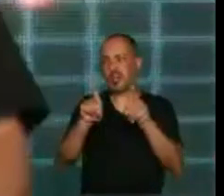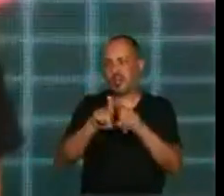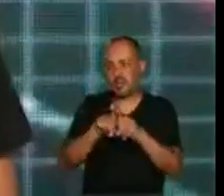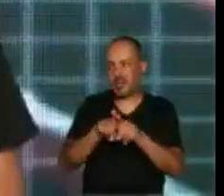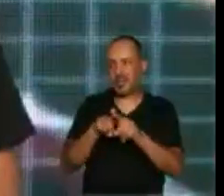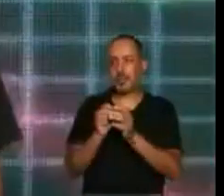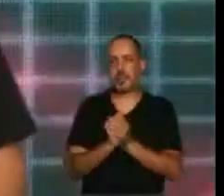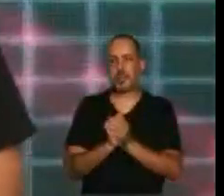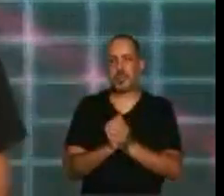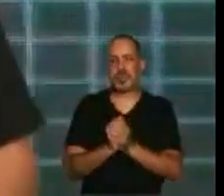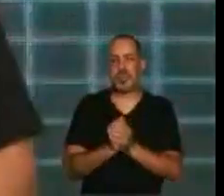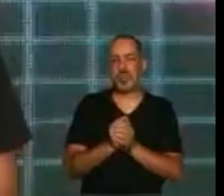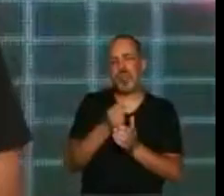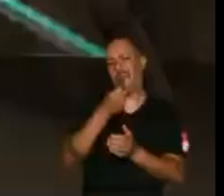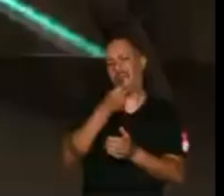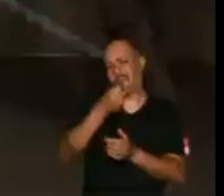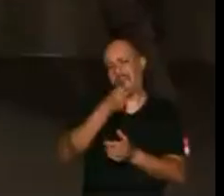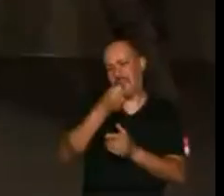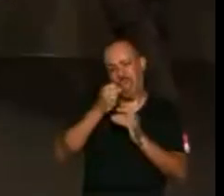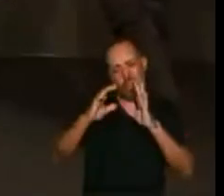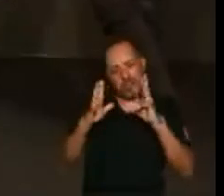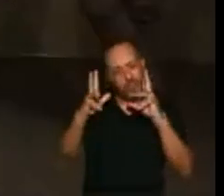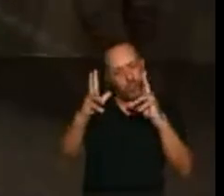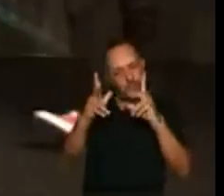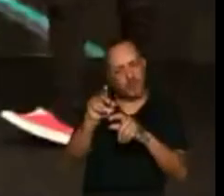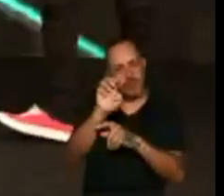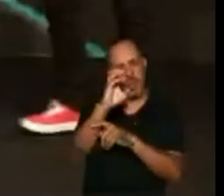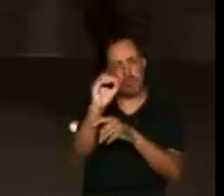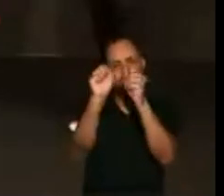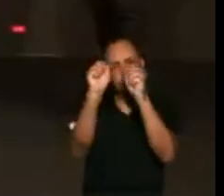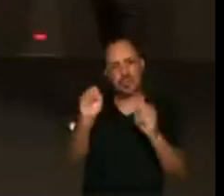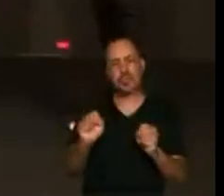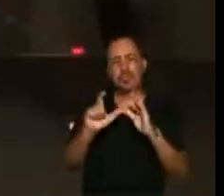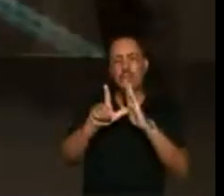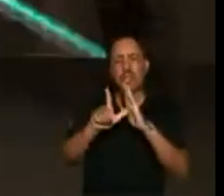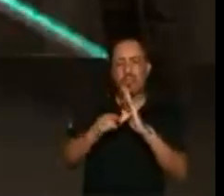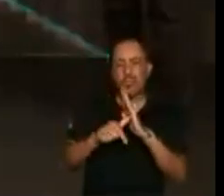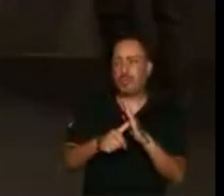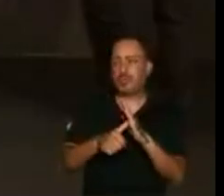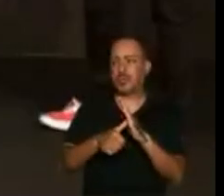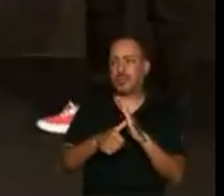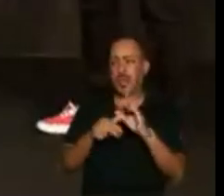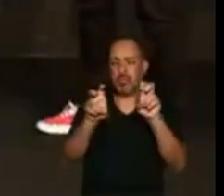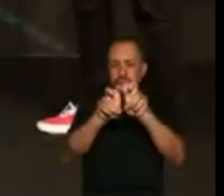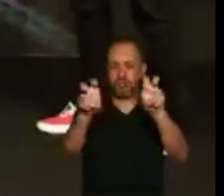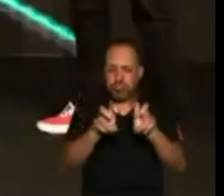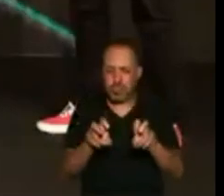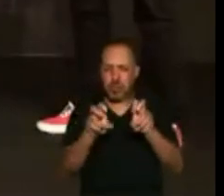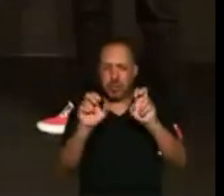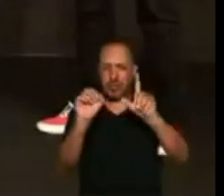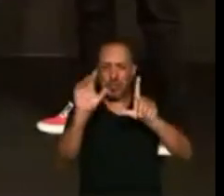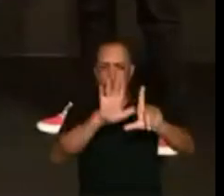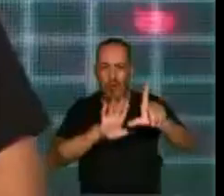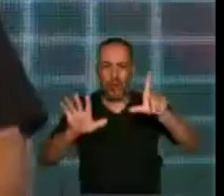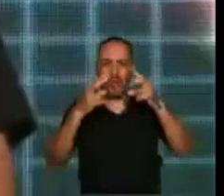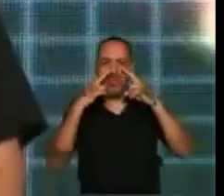sendo voz, né, os porta-vozes aqui do todo o ecossistema, né? E tão breve a gente consiga ter, além da plateia virtual, plateia presencial,